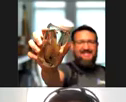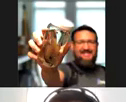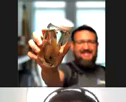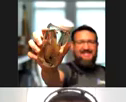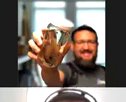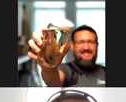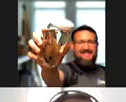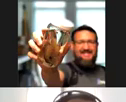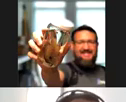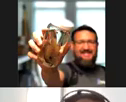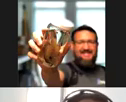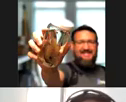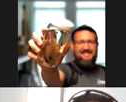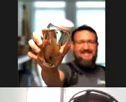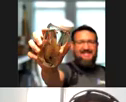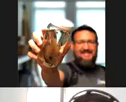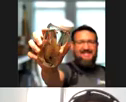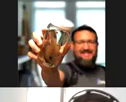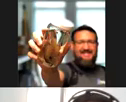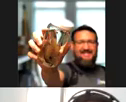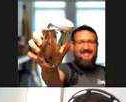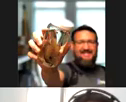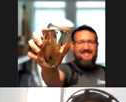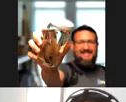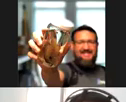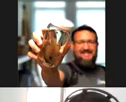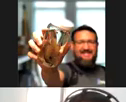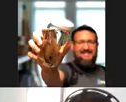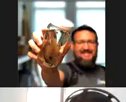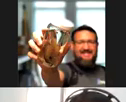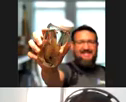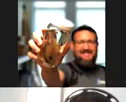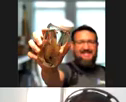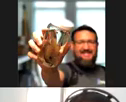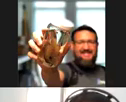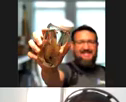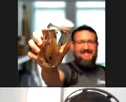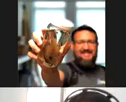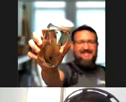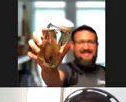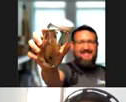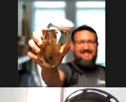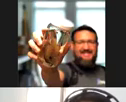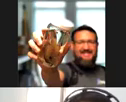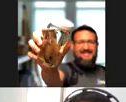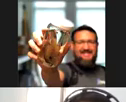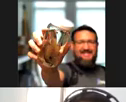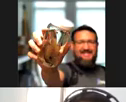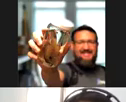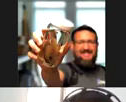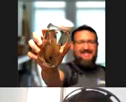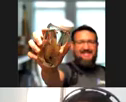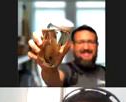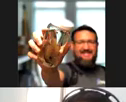isolamento. E aqui a gente tem 3 gráficos, os gráficos de nível de isolamento social, né? A gente tem aqui em preto o nível de